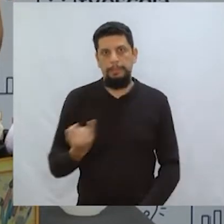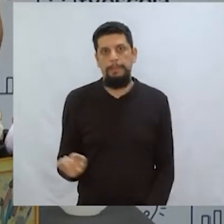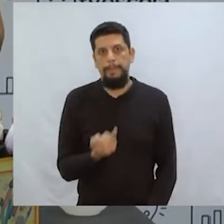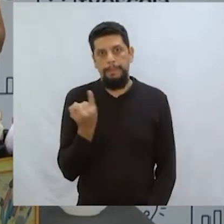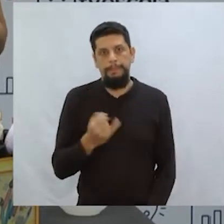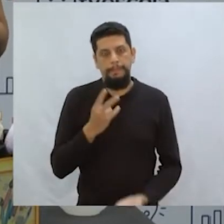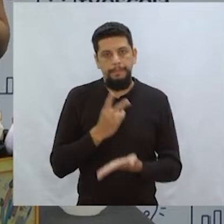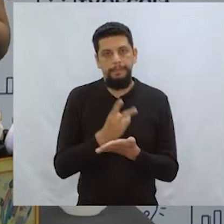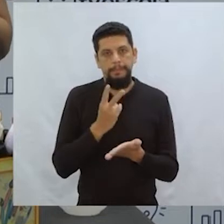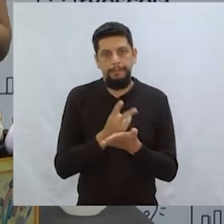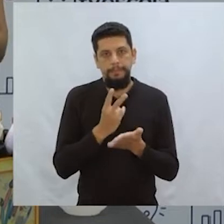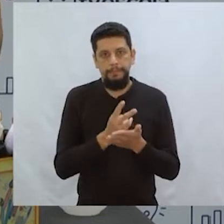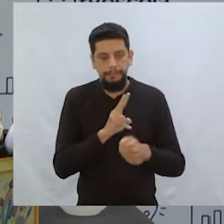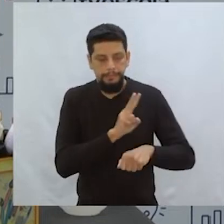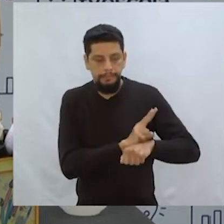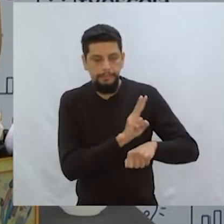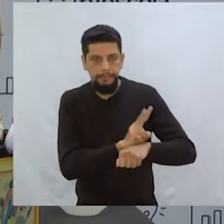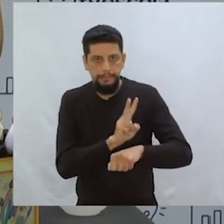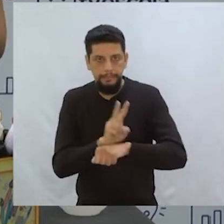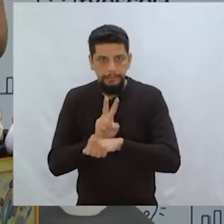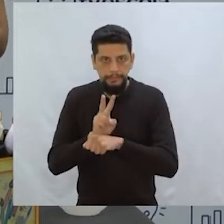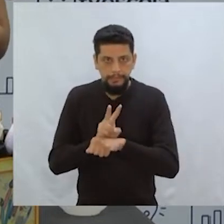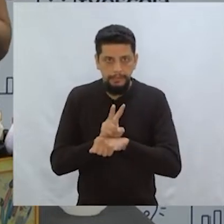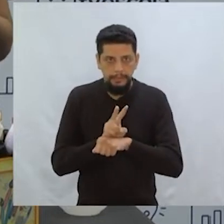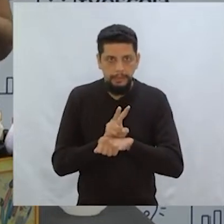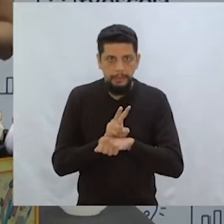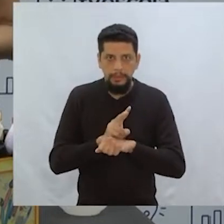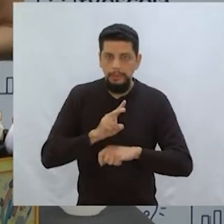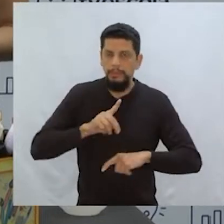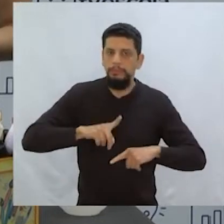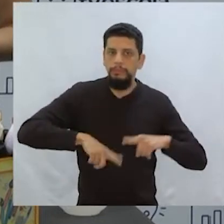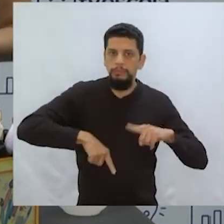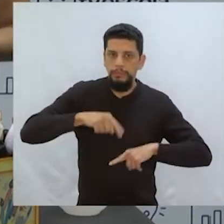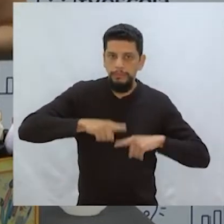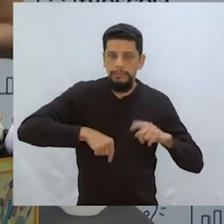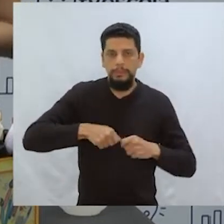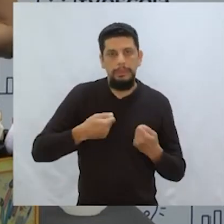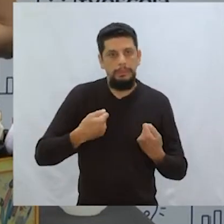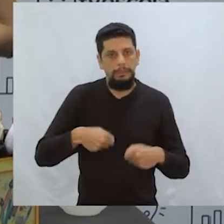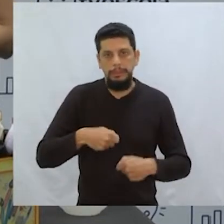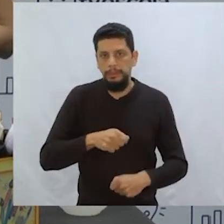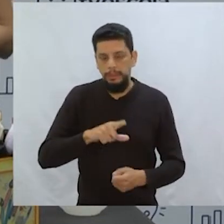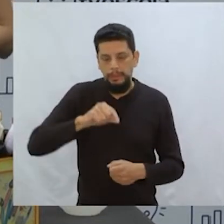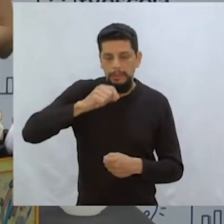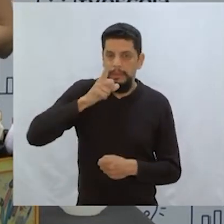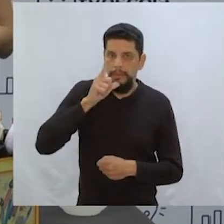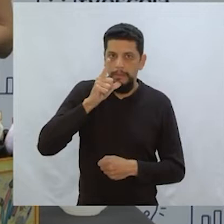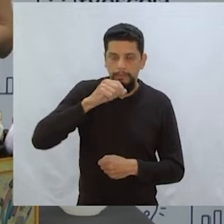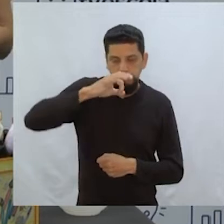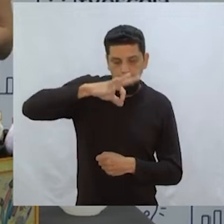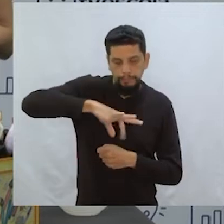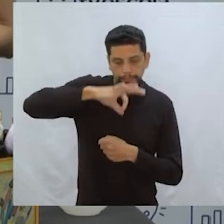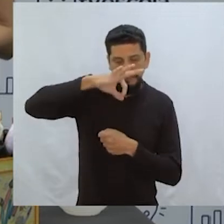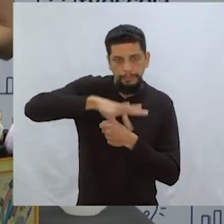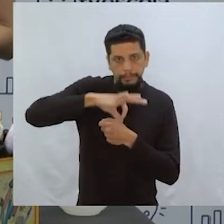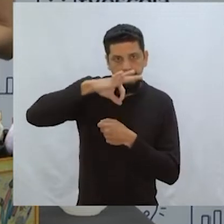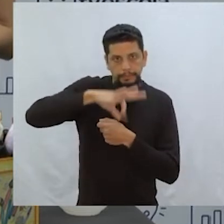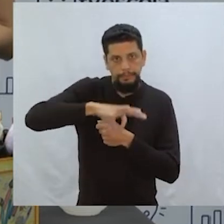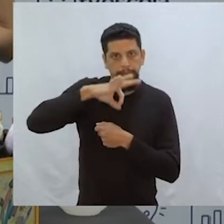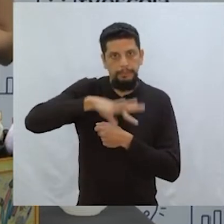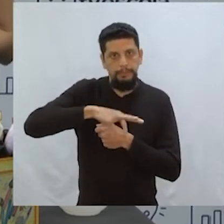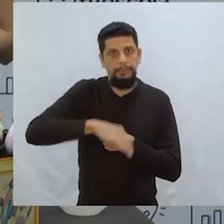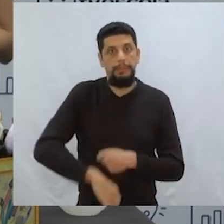importante é a gente sempre manter a manutenção desses equipamentos em casa para que não haja vazamento. Uma